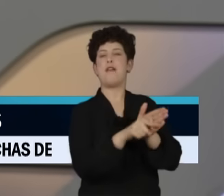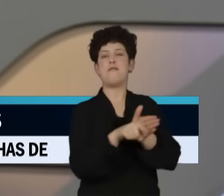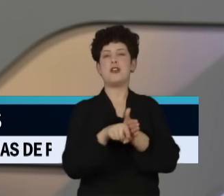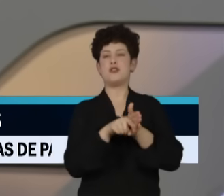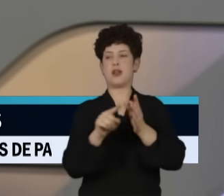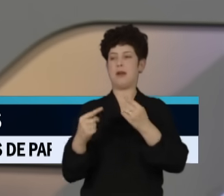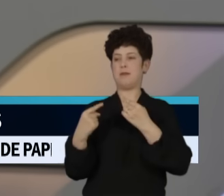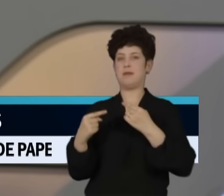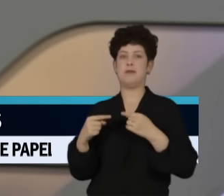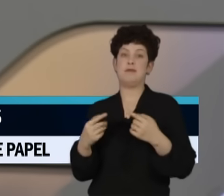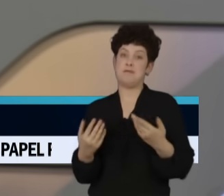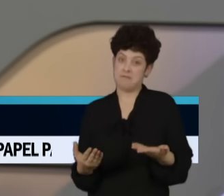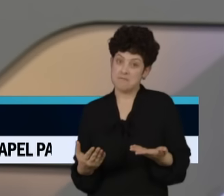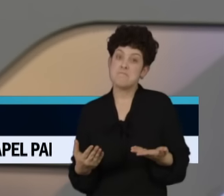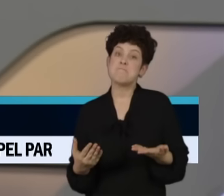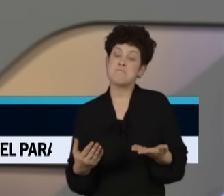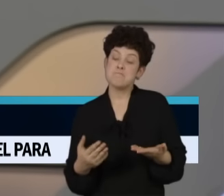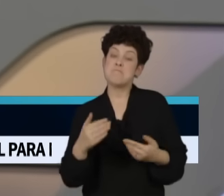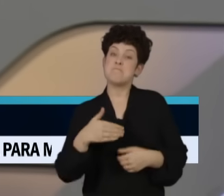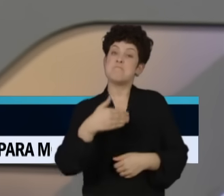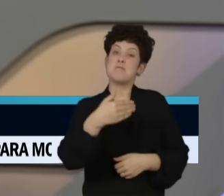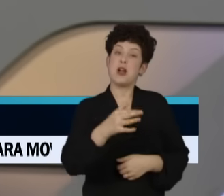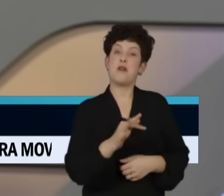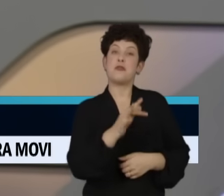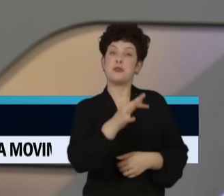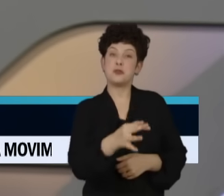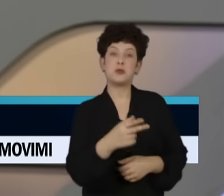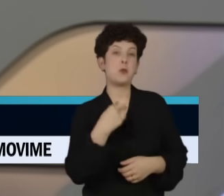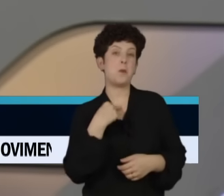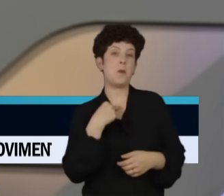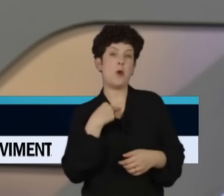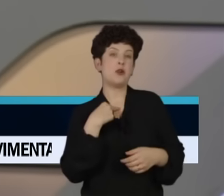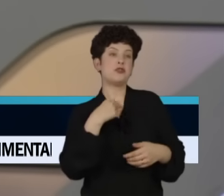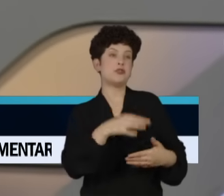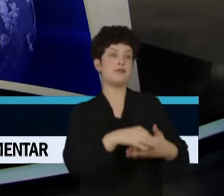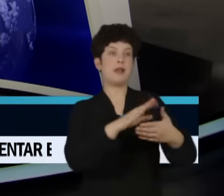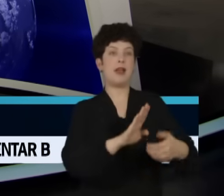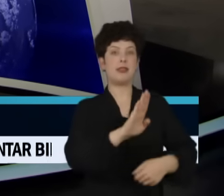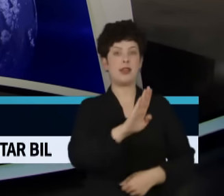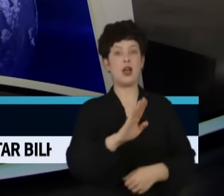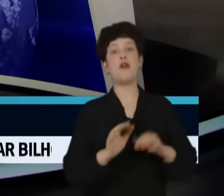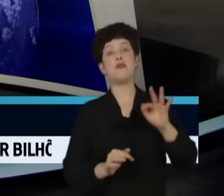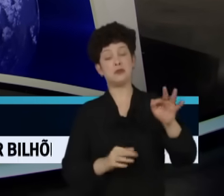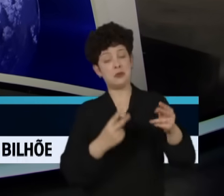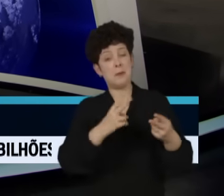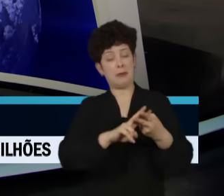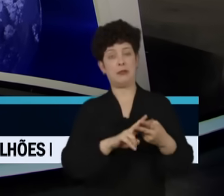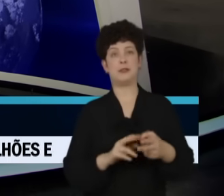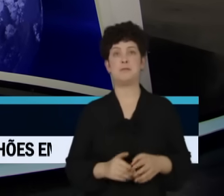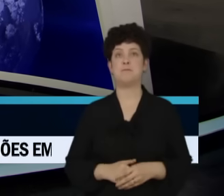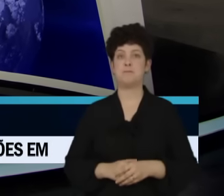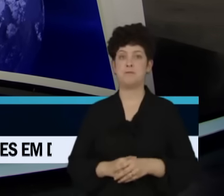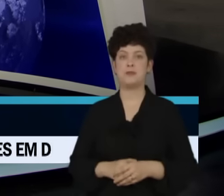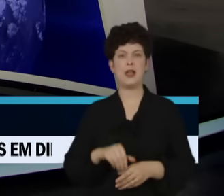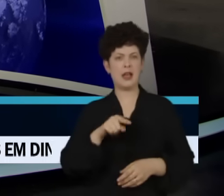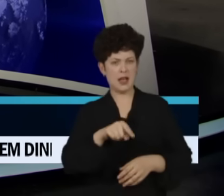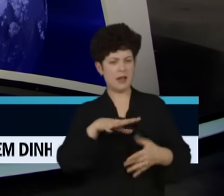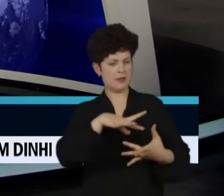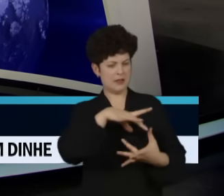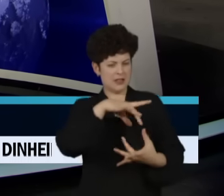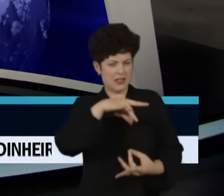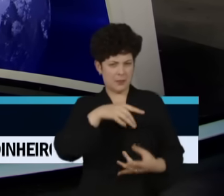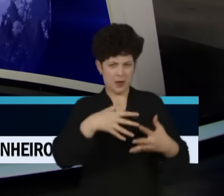de se tornar inelegível e quem sabe até no futuro ser preso. Deu manto, a democracia americana está realmente